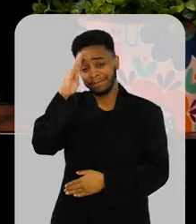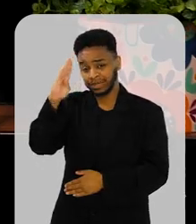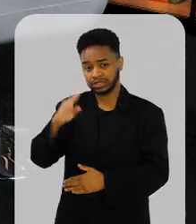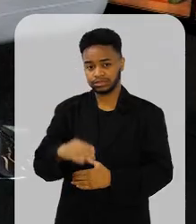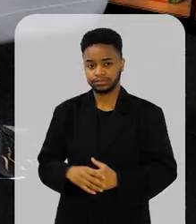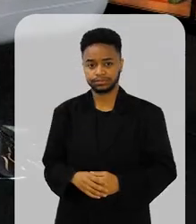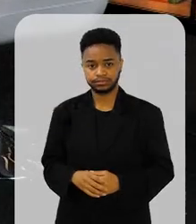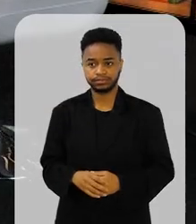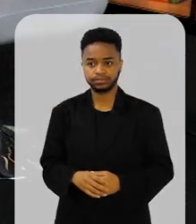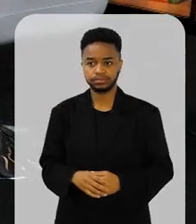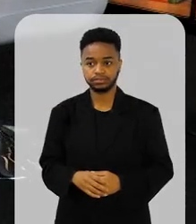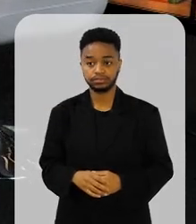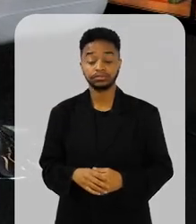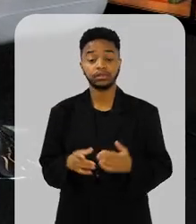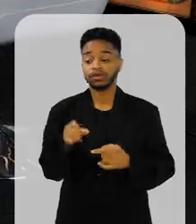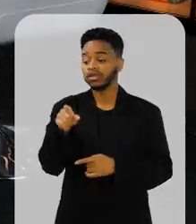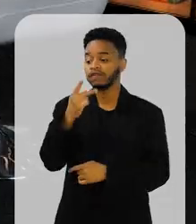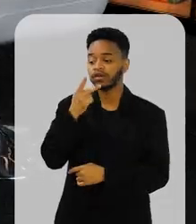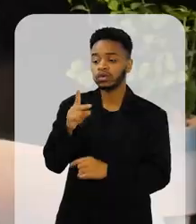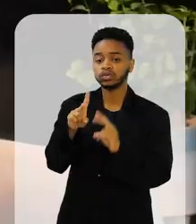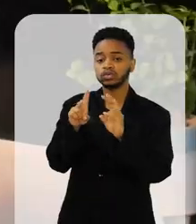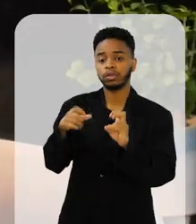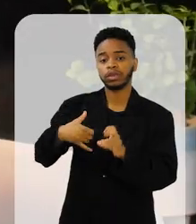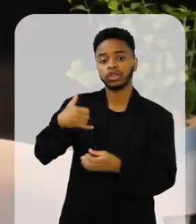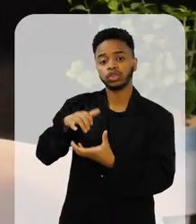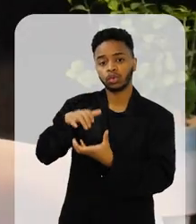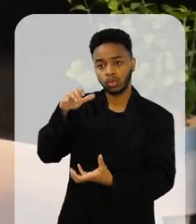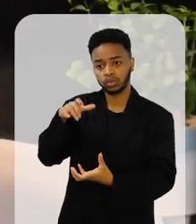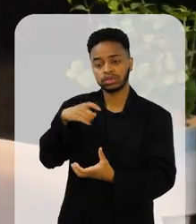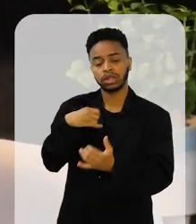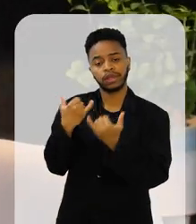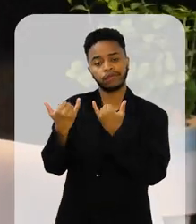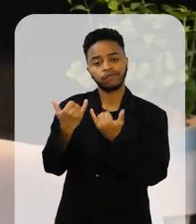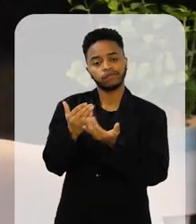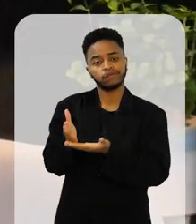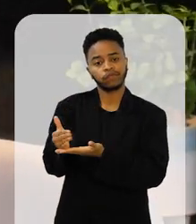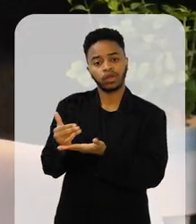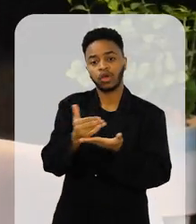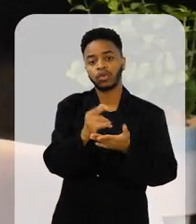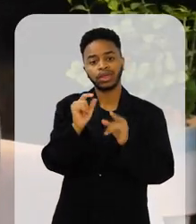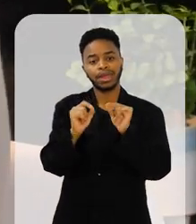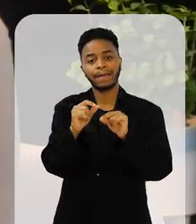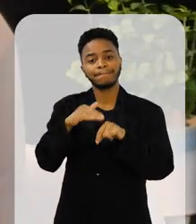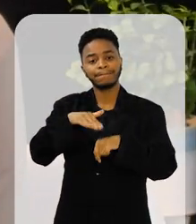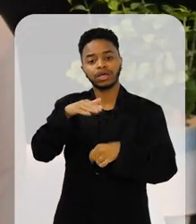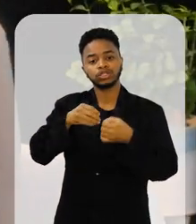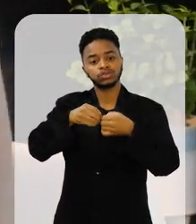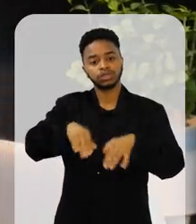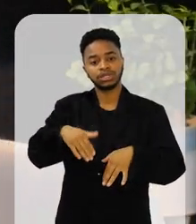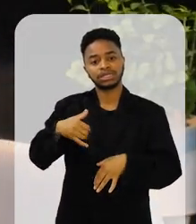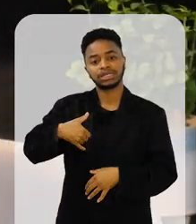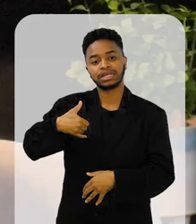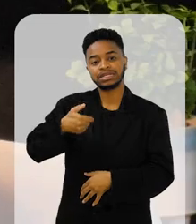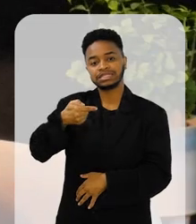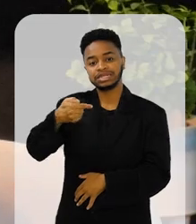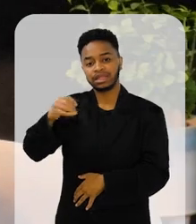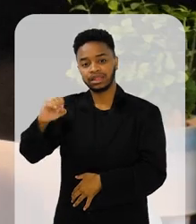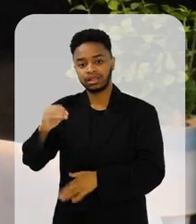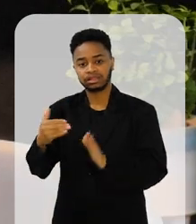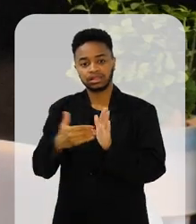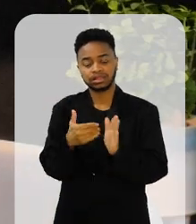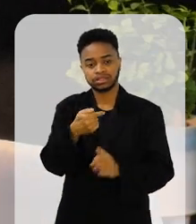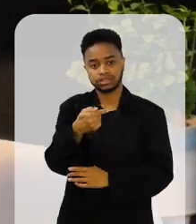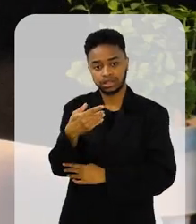fundamental. E quando a senhora falou idoso, nos dados, os mais afetados são de 70 a 74